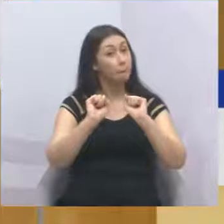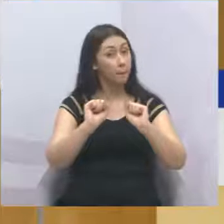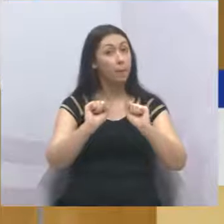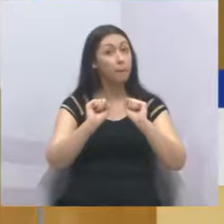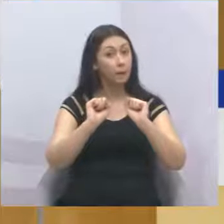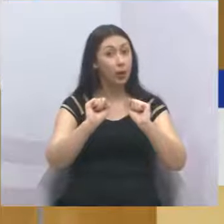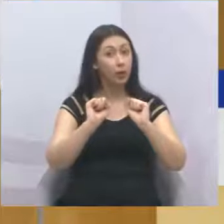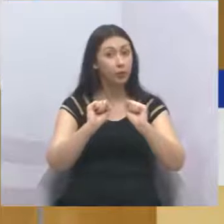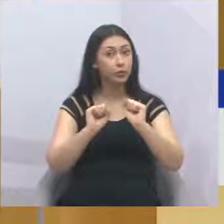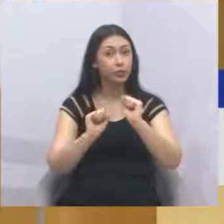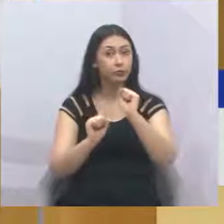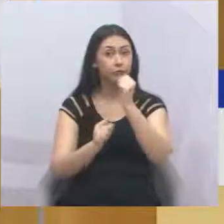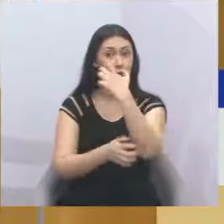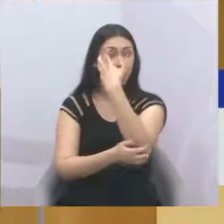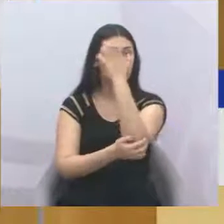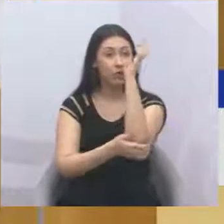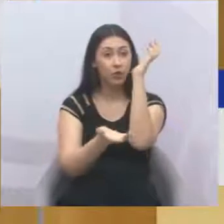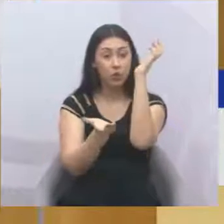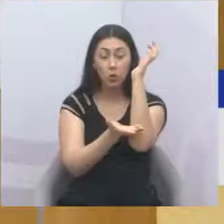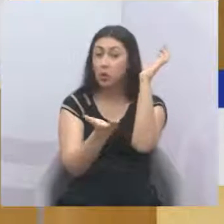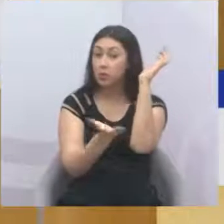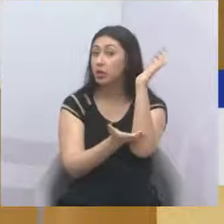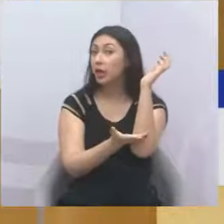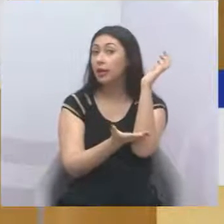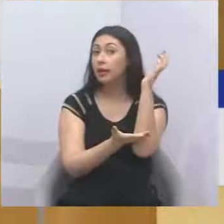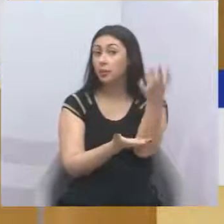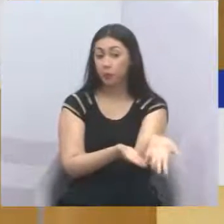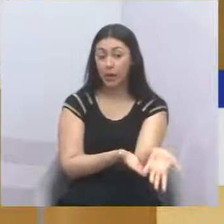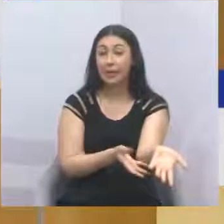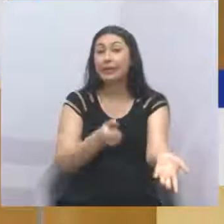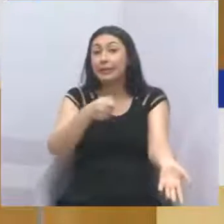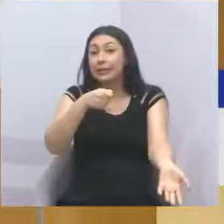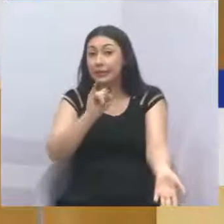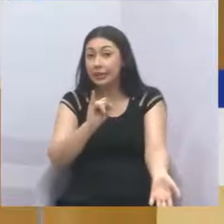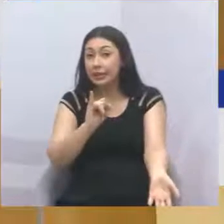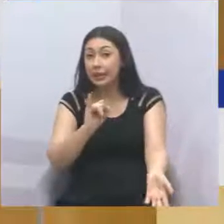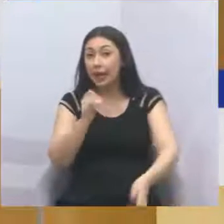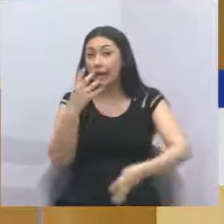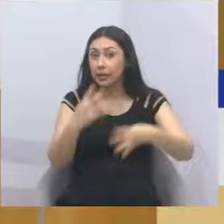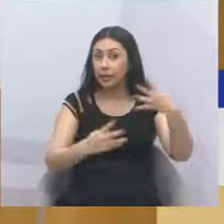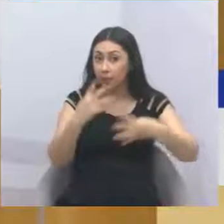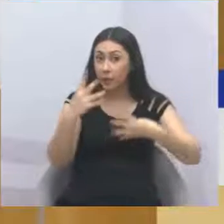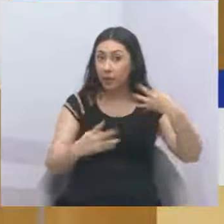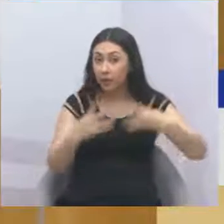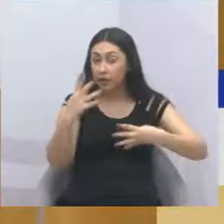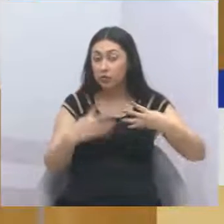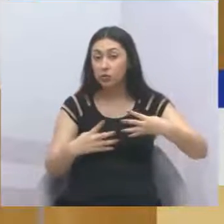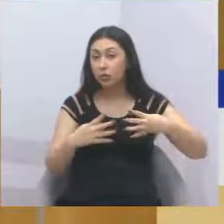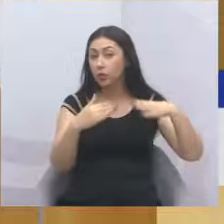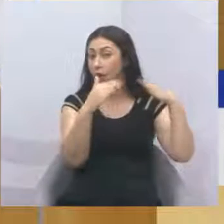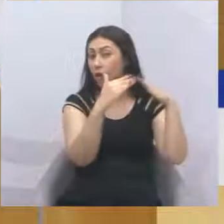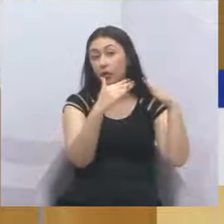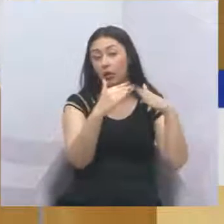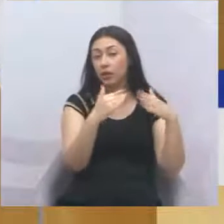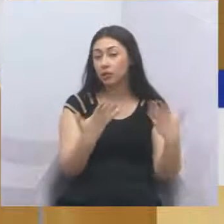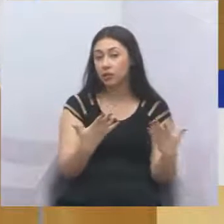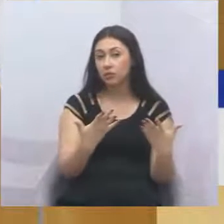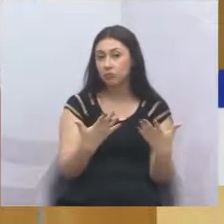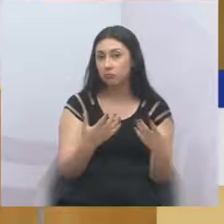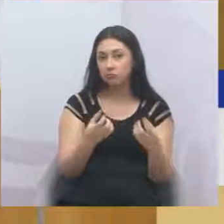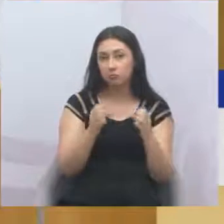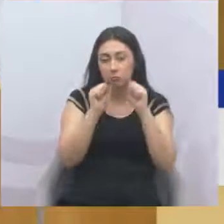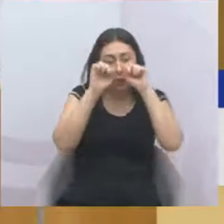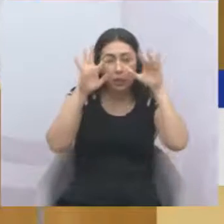haver a supressão daquela árvore se caso ela estiver causando dano ao patrimônio do particular. É bem